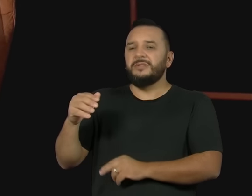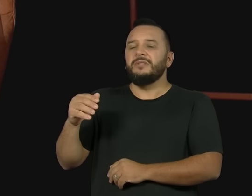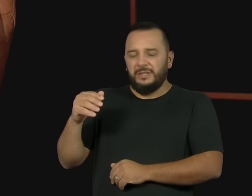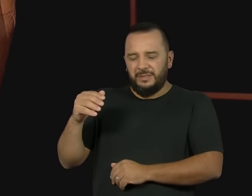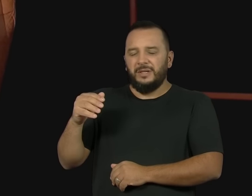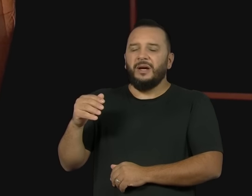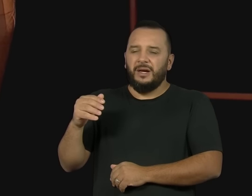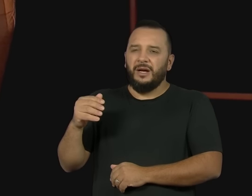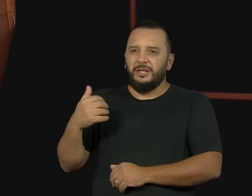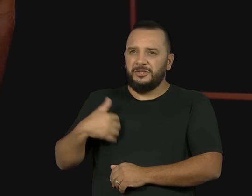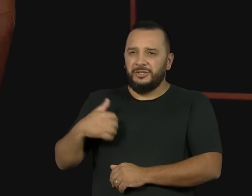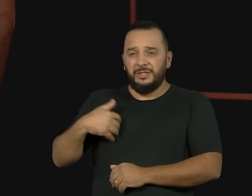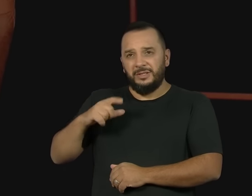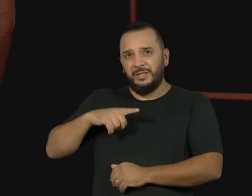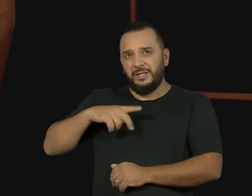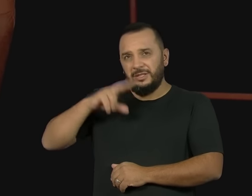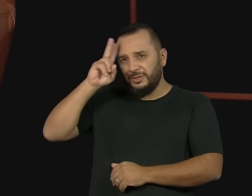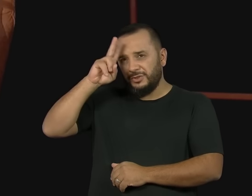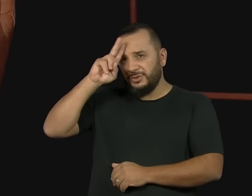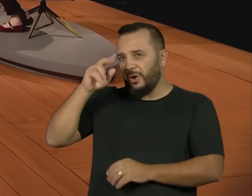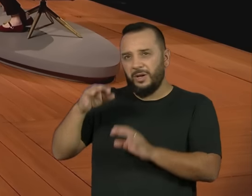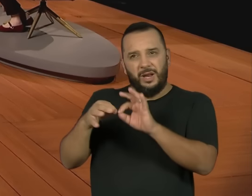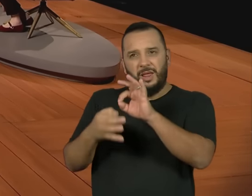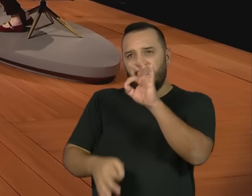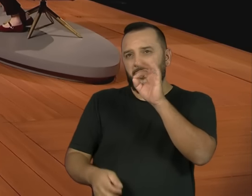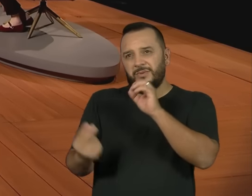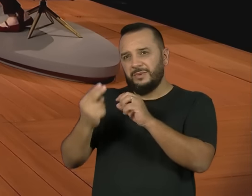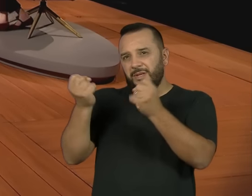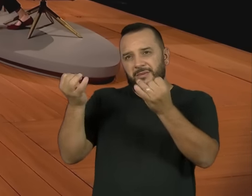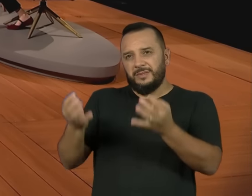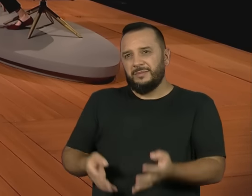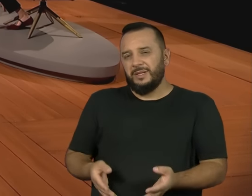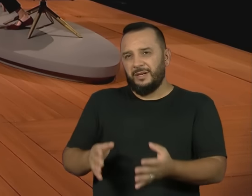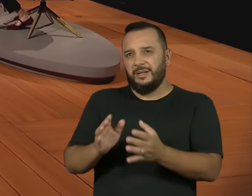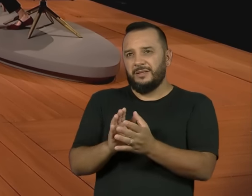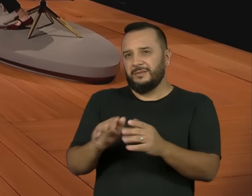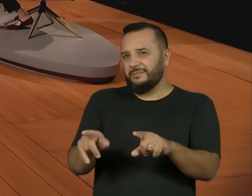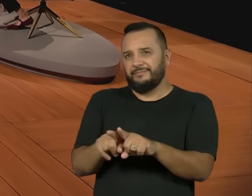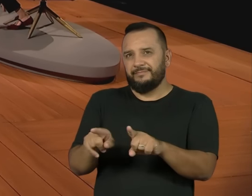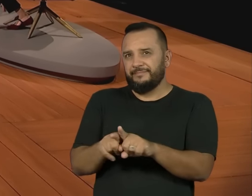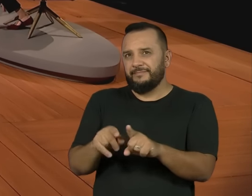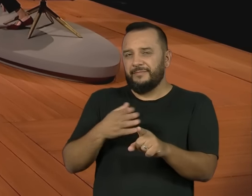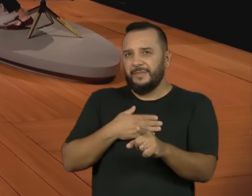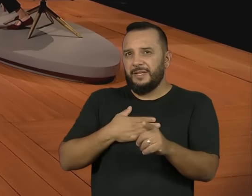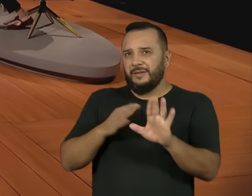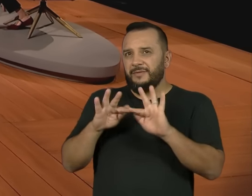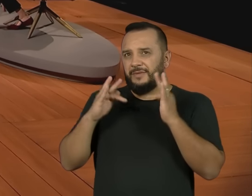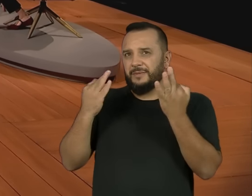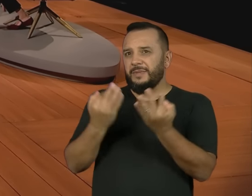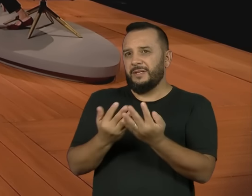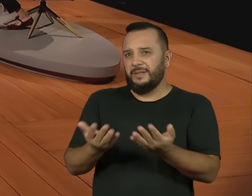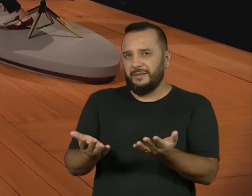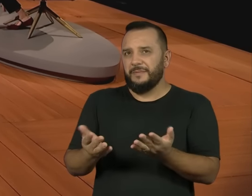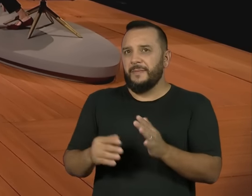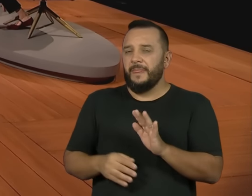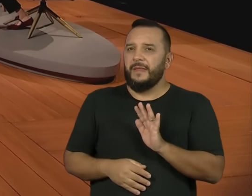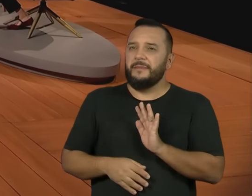história dele que eu não vou contar, porque é desse tamanho, é uma loucura também, que a minha família é toda...